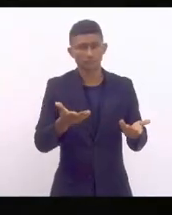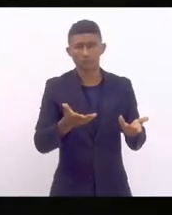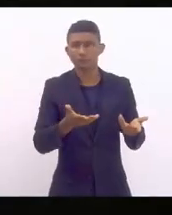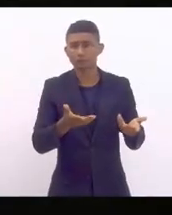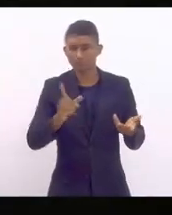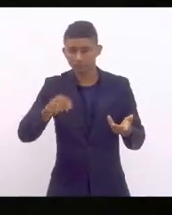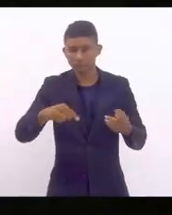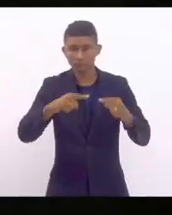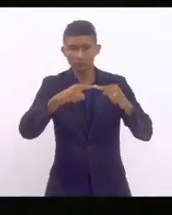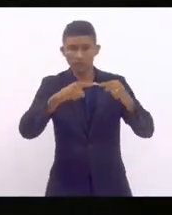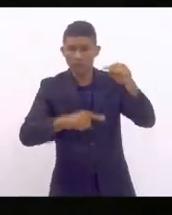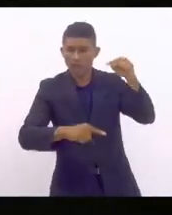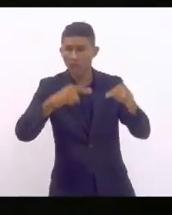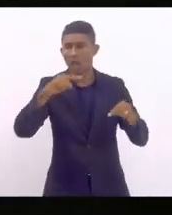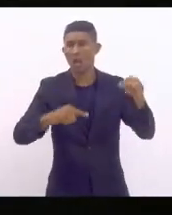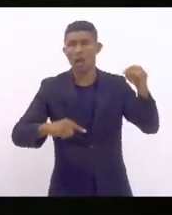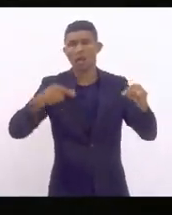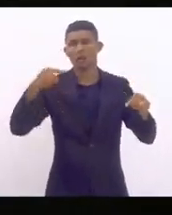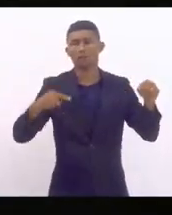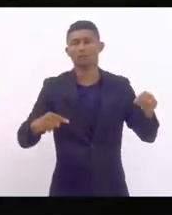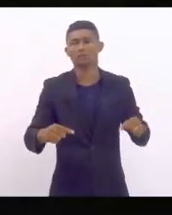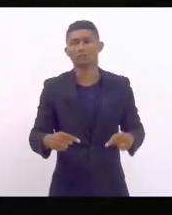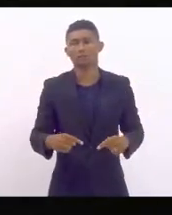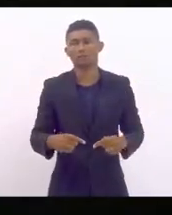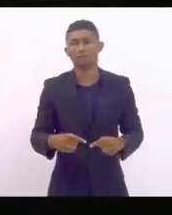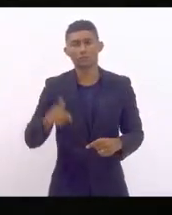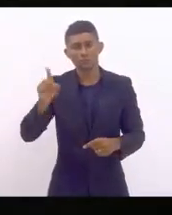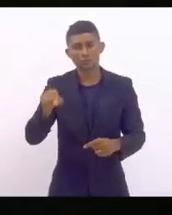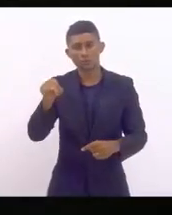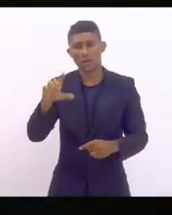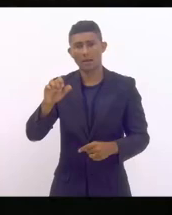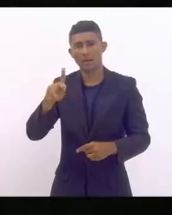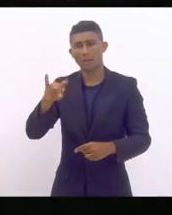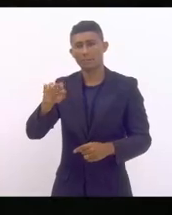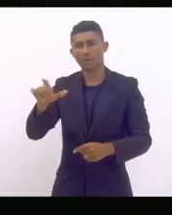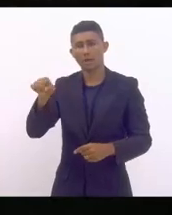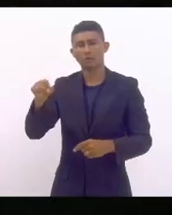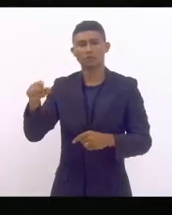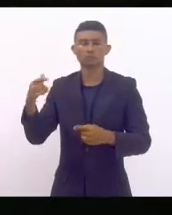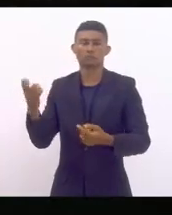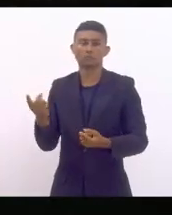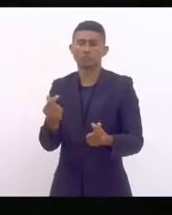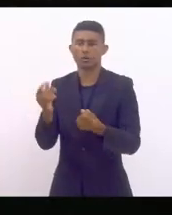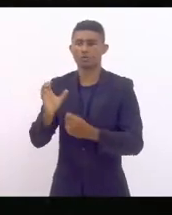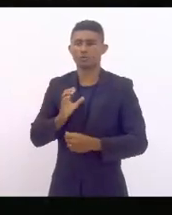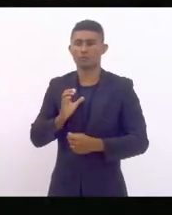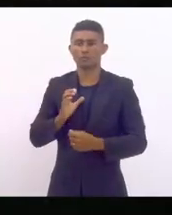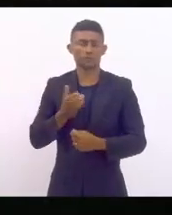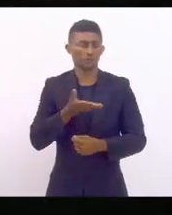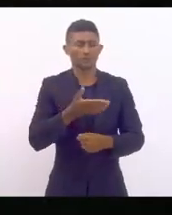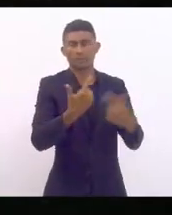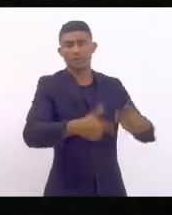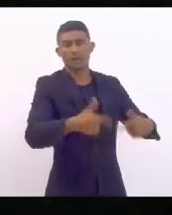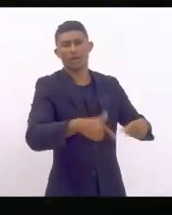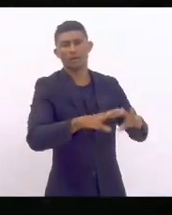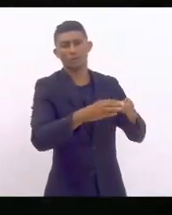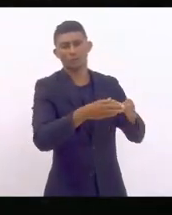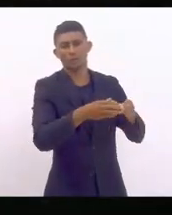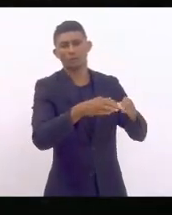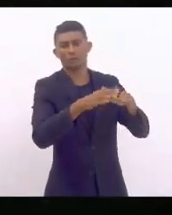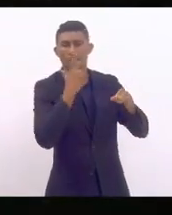de desigualdade táxi enorme entre o mundo do cap e do trabalho então é claro que a